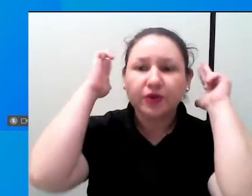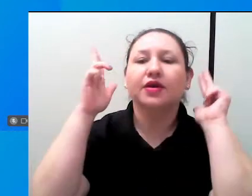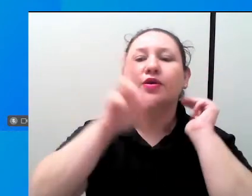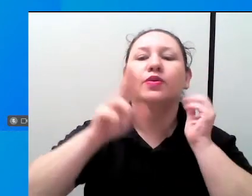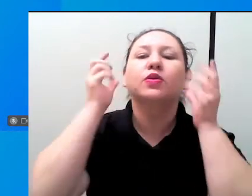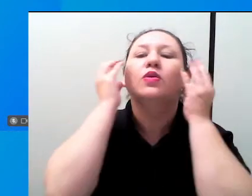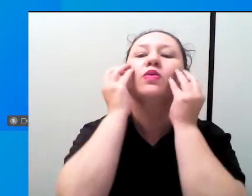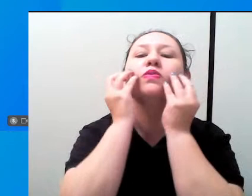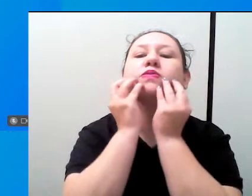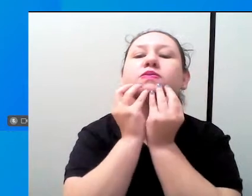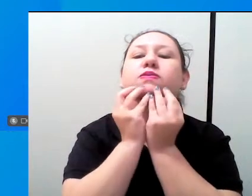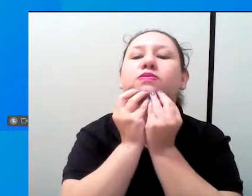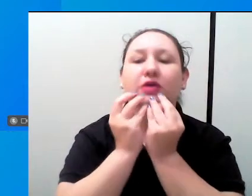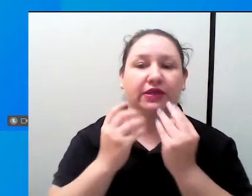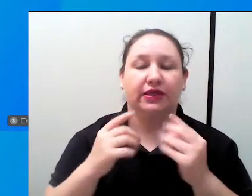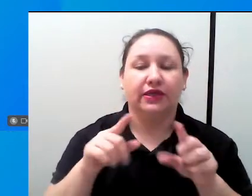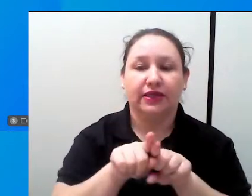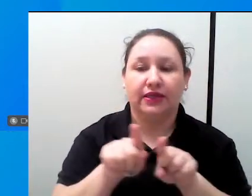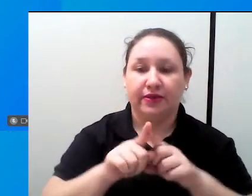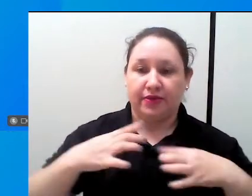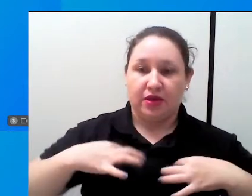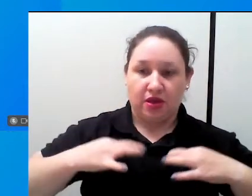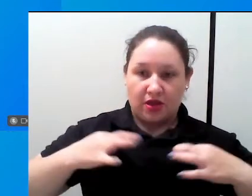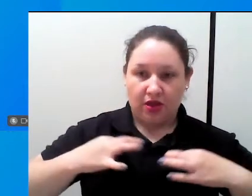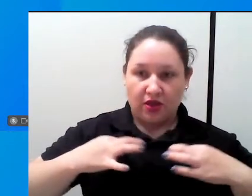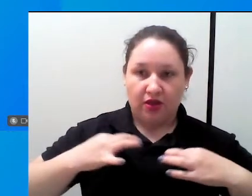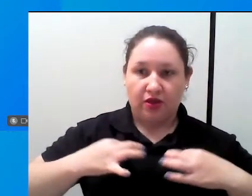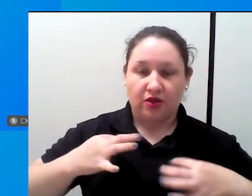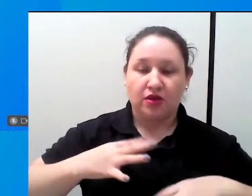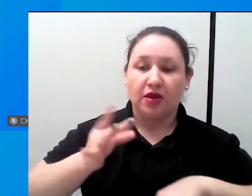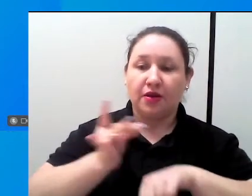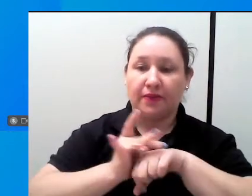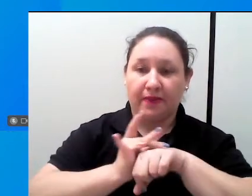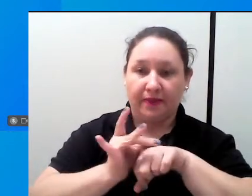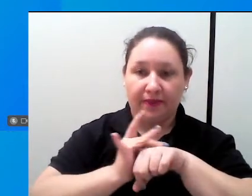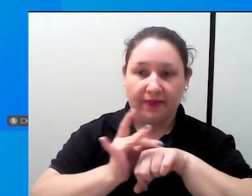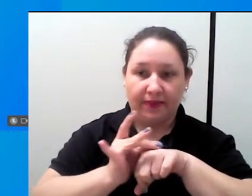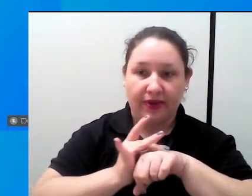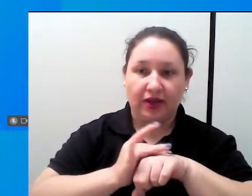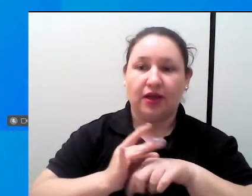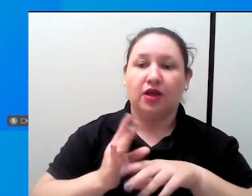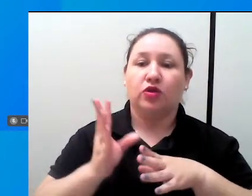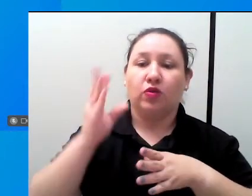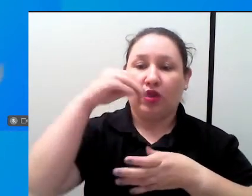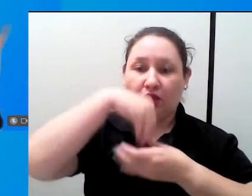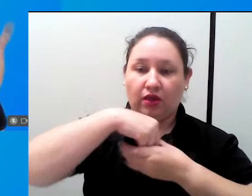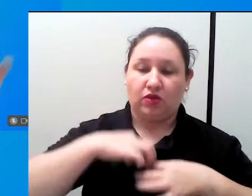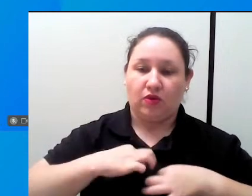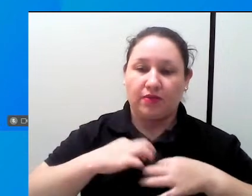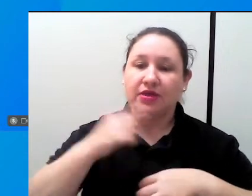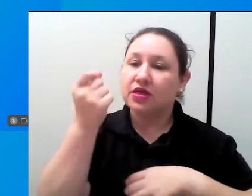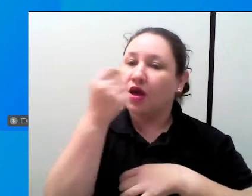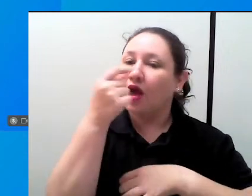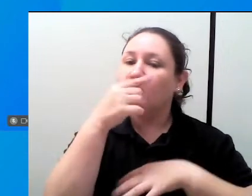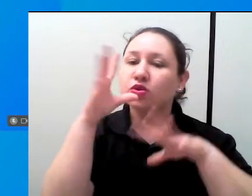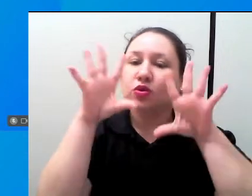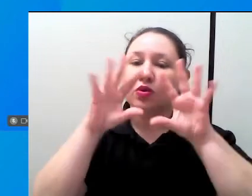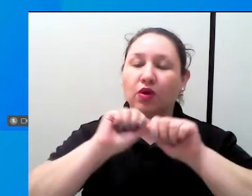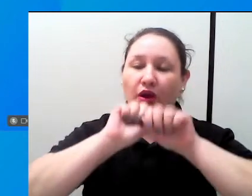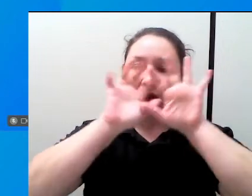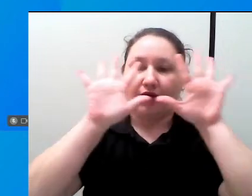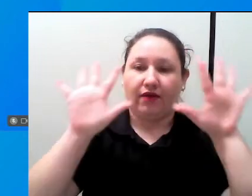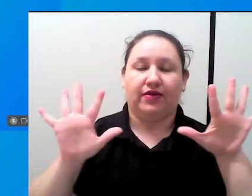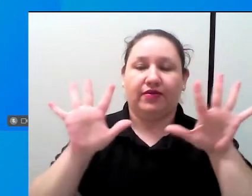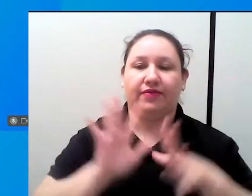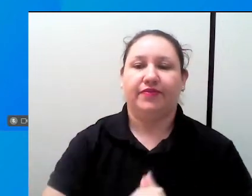estou vestindo um terno escuro, um terno preto, com uma camisa azul clara. Atrás de mim temos apenas